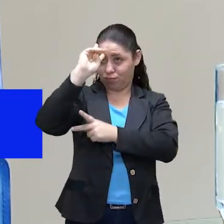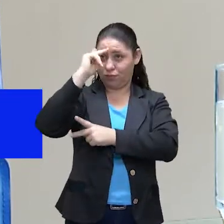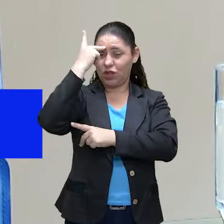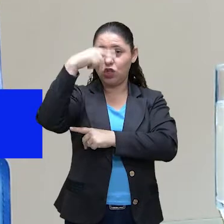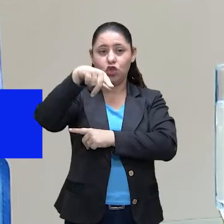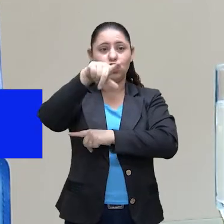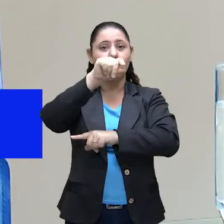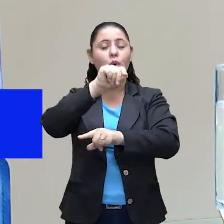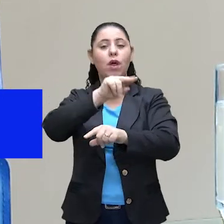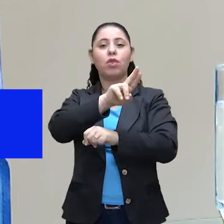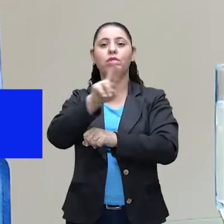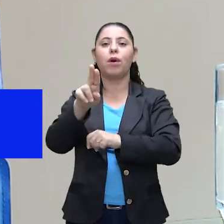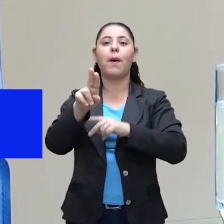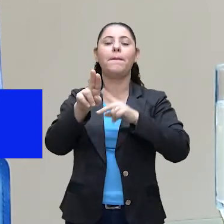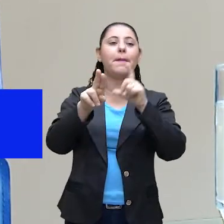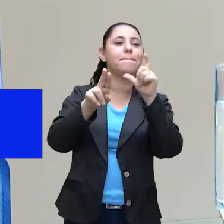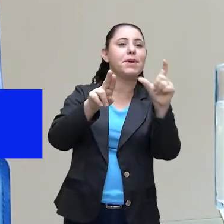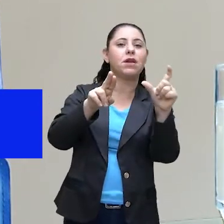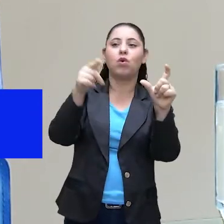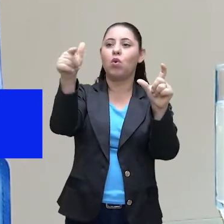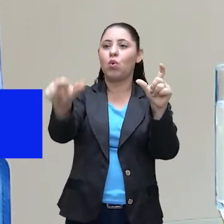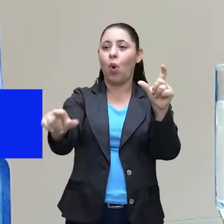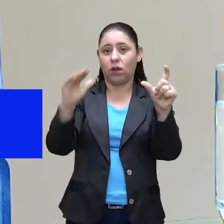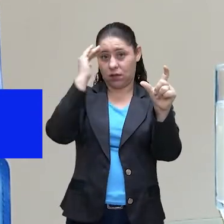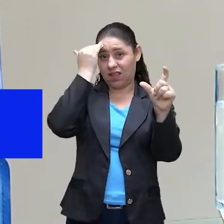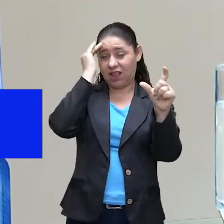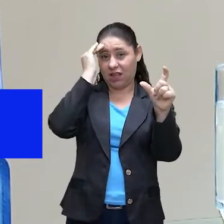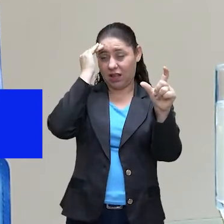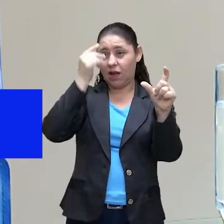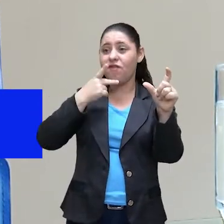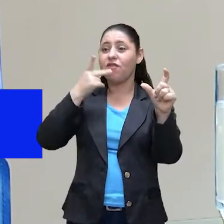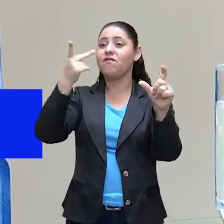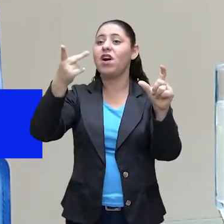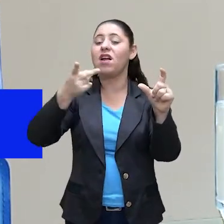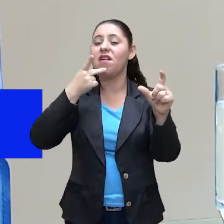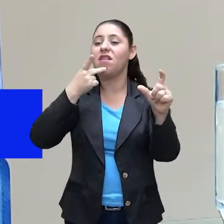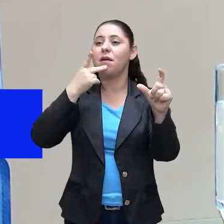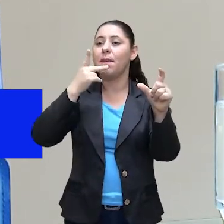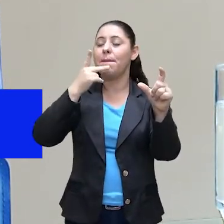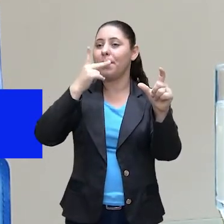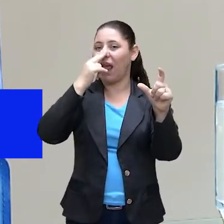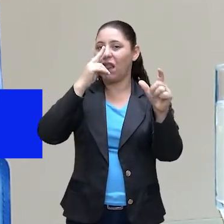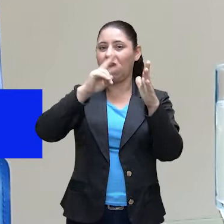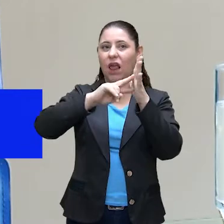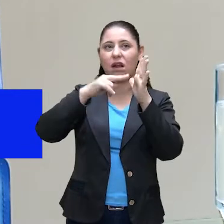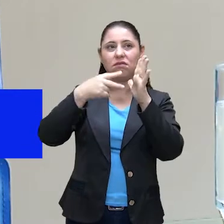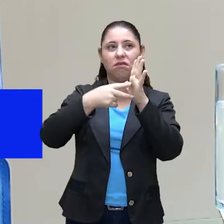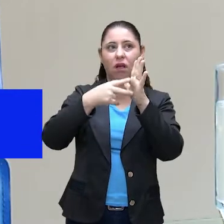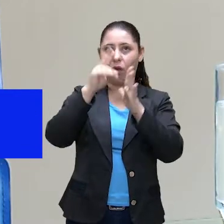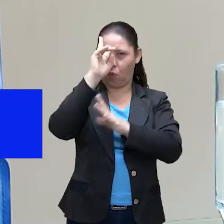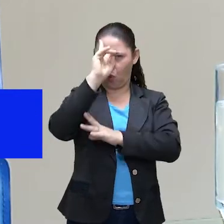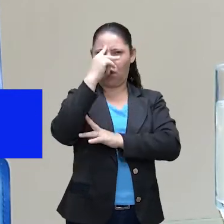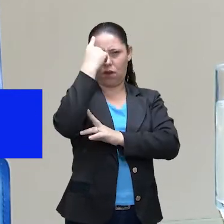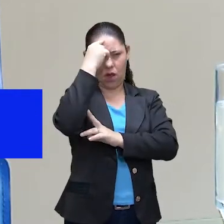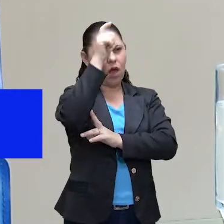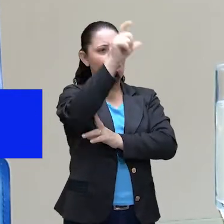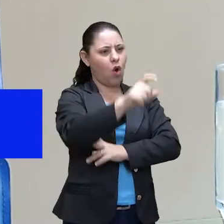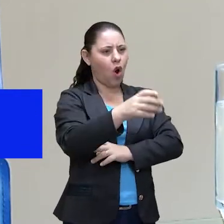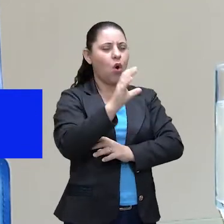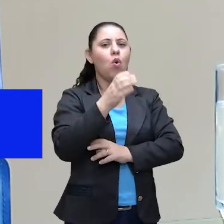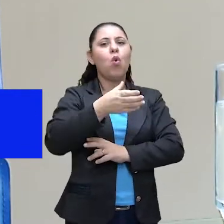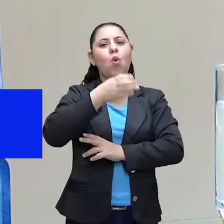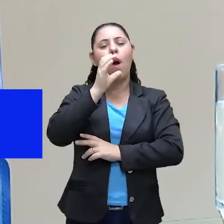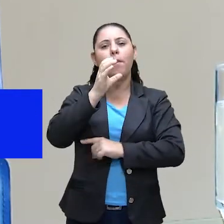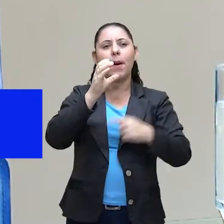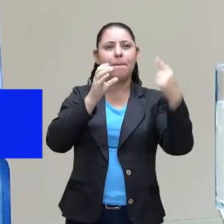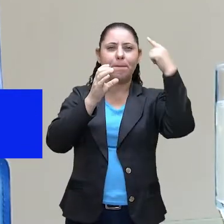da simbologia para que o outro indivíduo entenda, ocorre uma troca. Então, às vezes, ele olha para um copo,